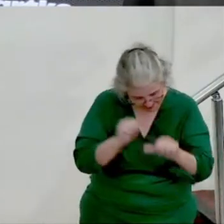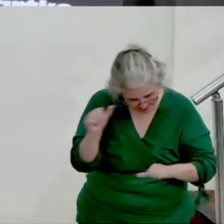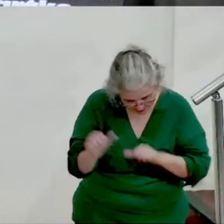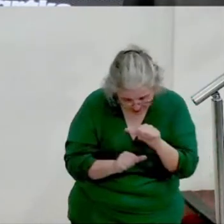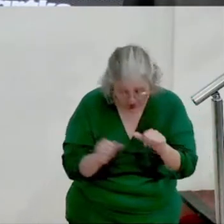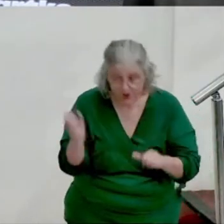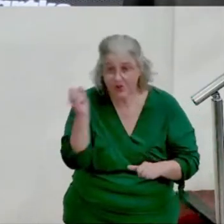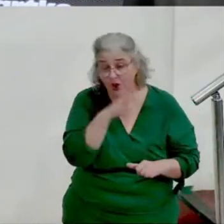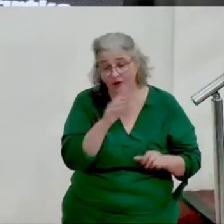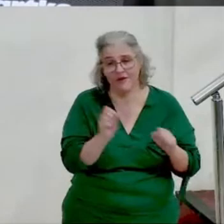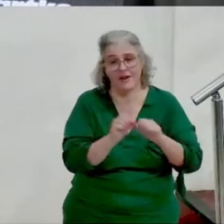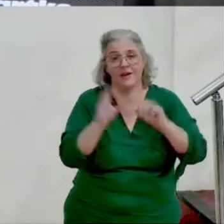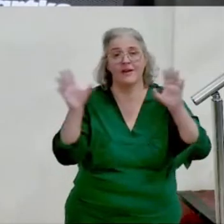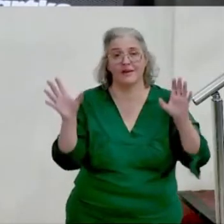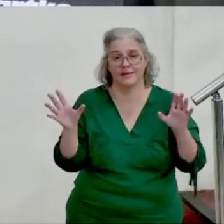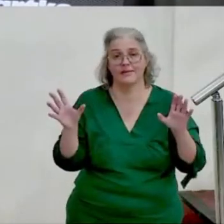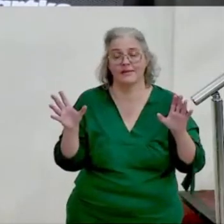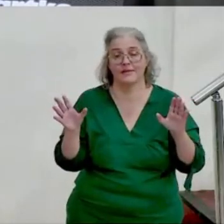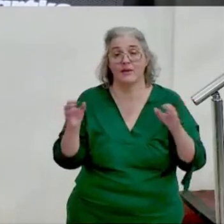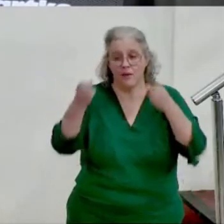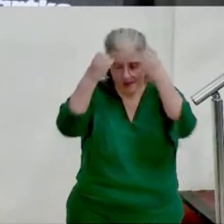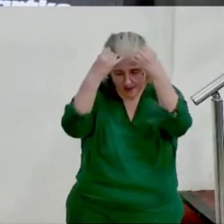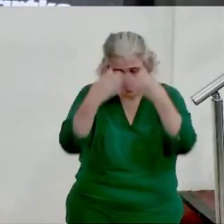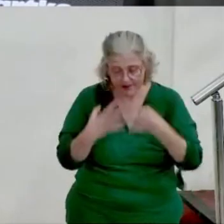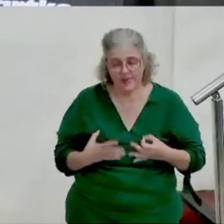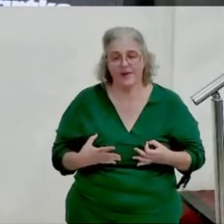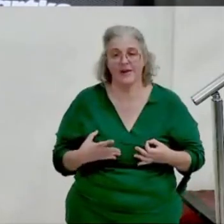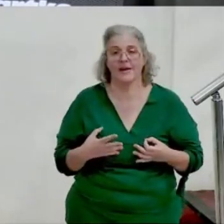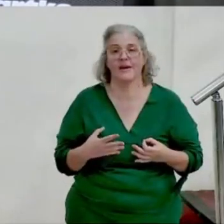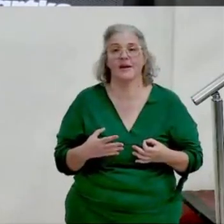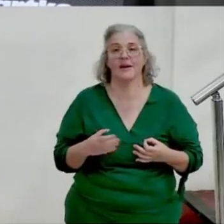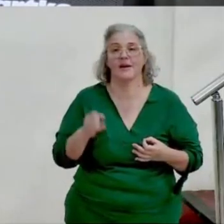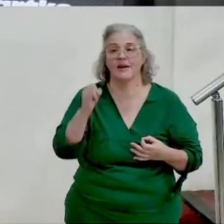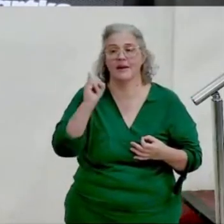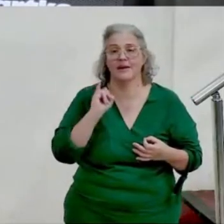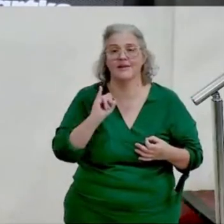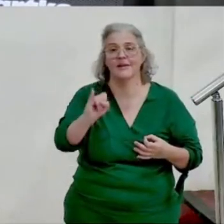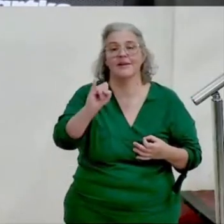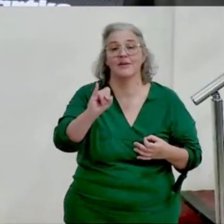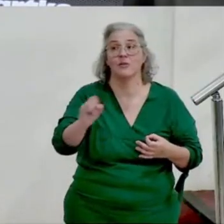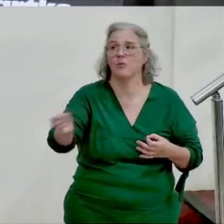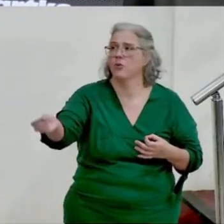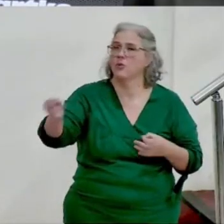nova criação, é descrita pelo profeta Isaías como luz.